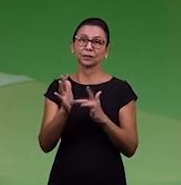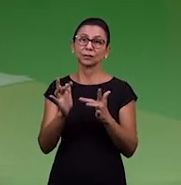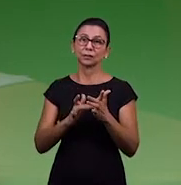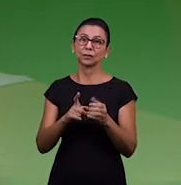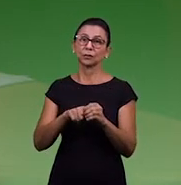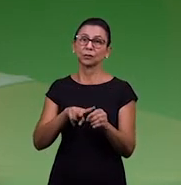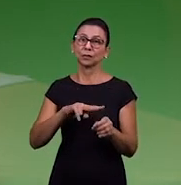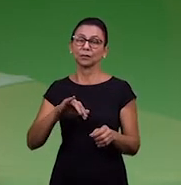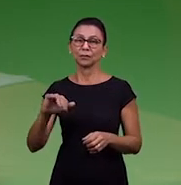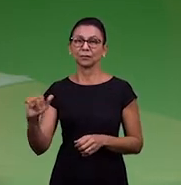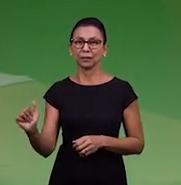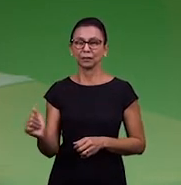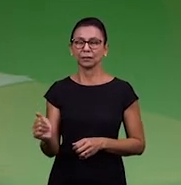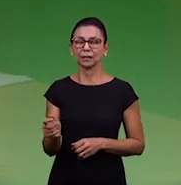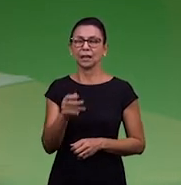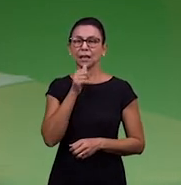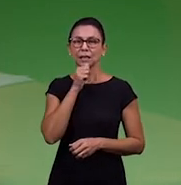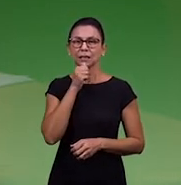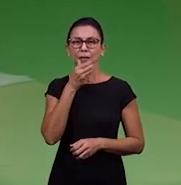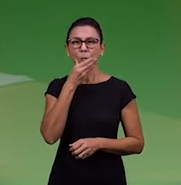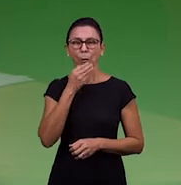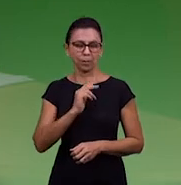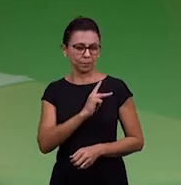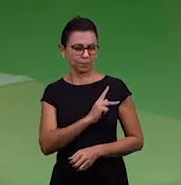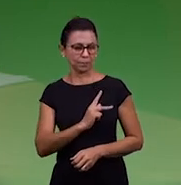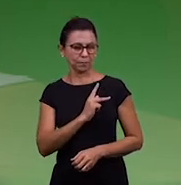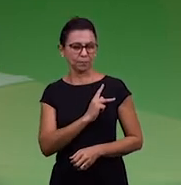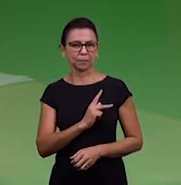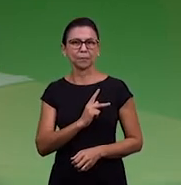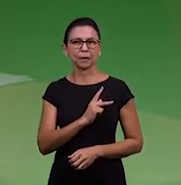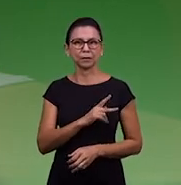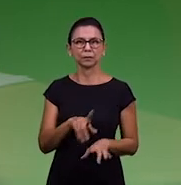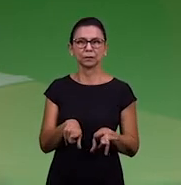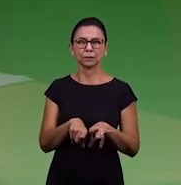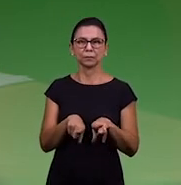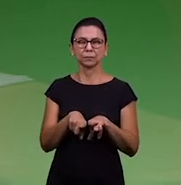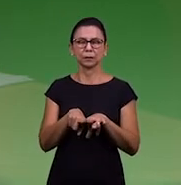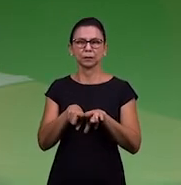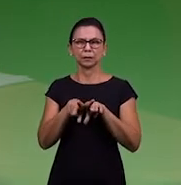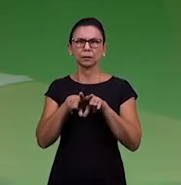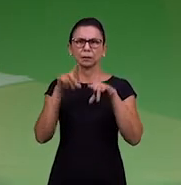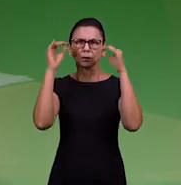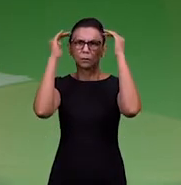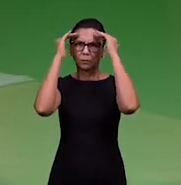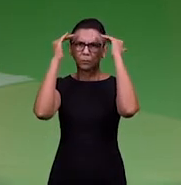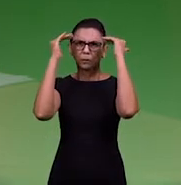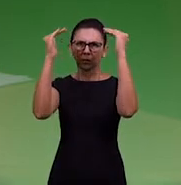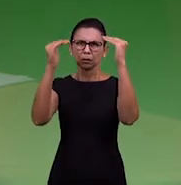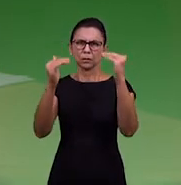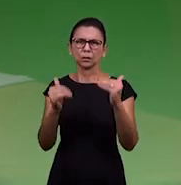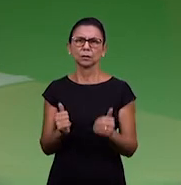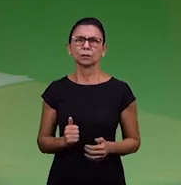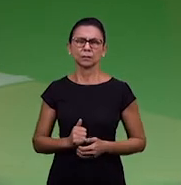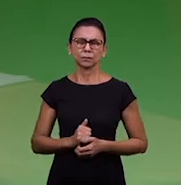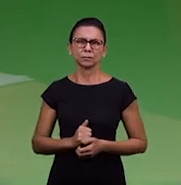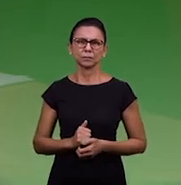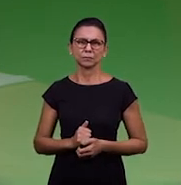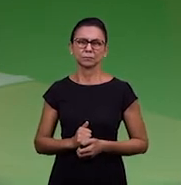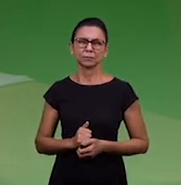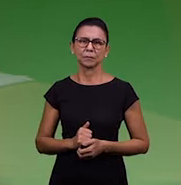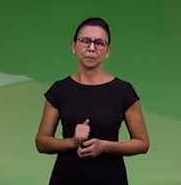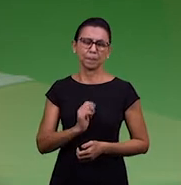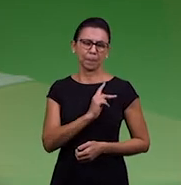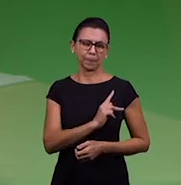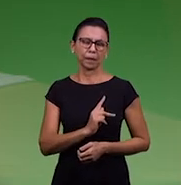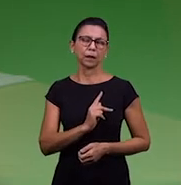vemos aí Paulo como o exemplo tipificando dessa obediência daqueles que são guiados pelo Espírito Santo.